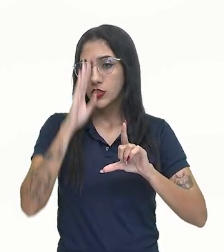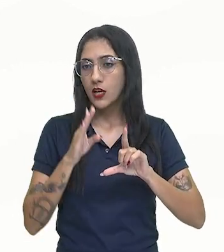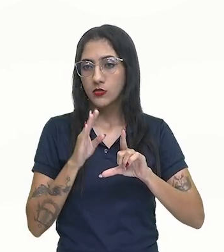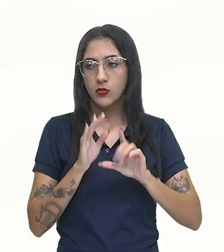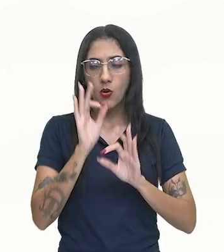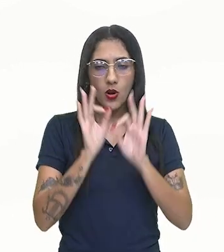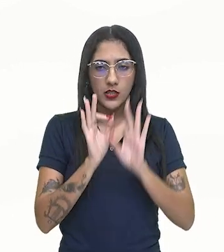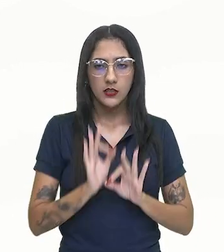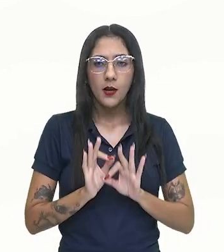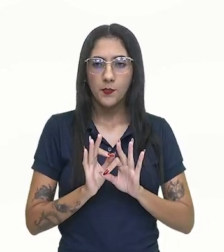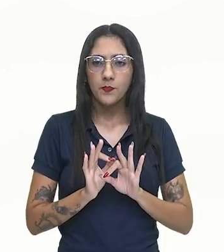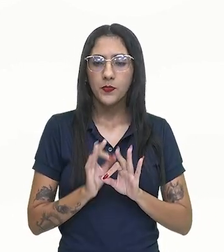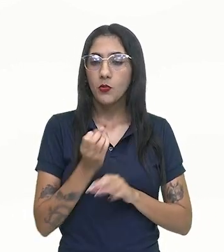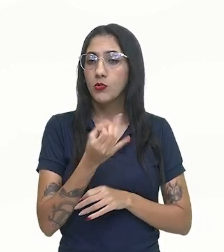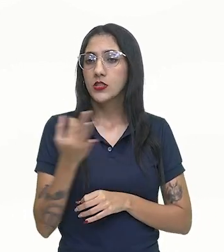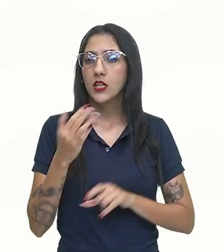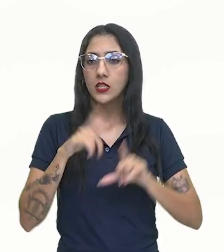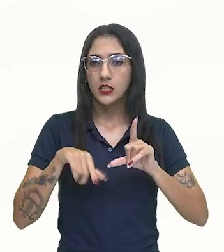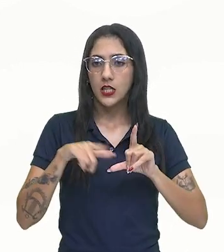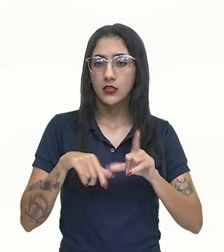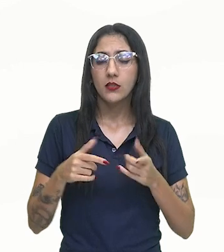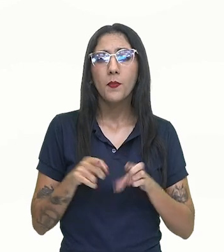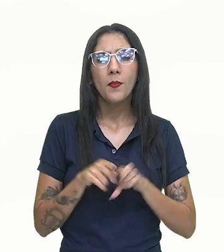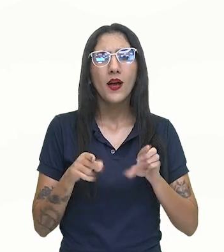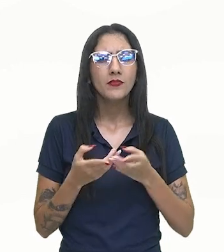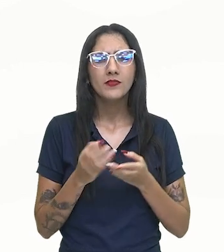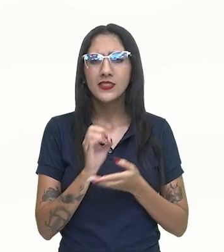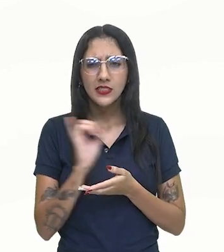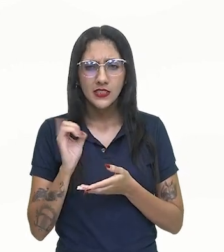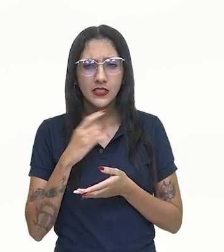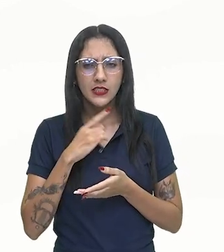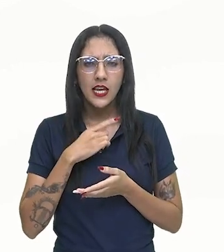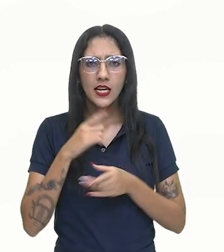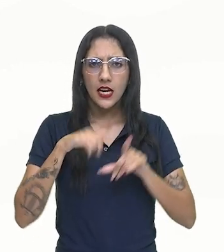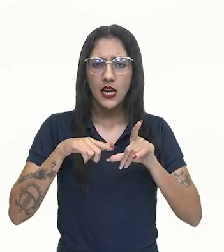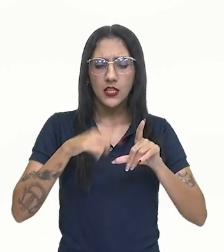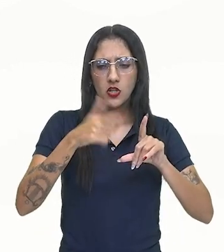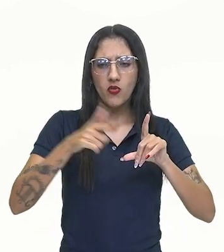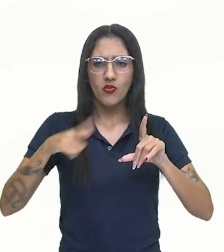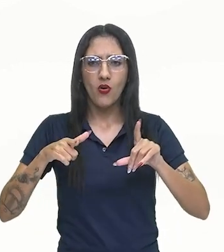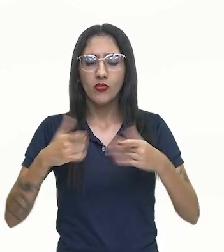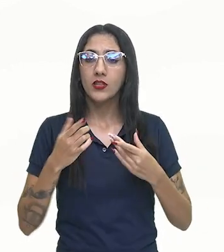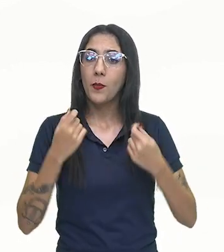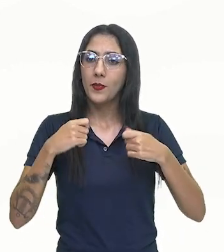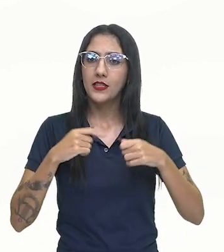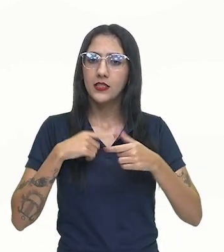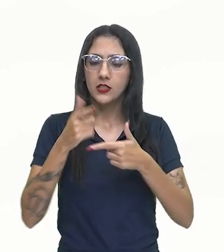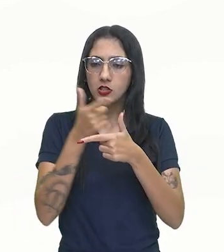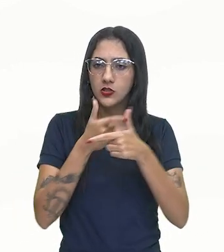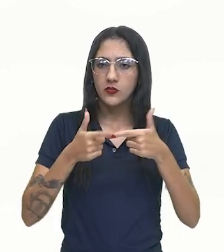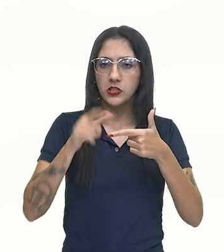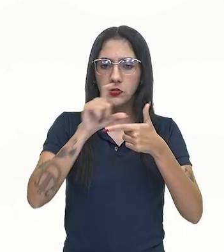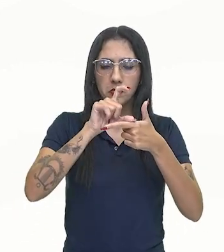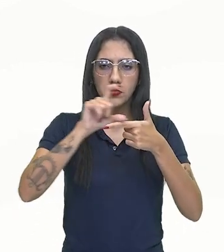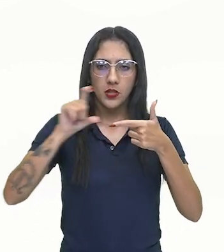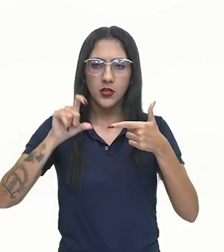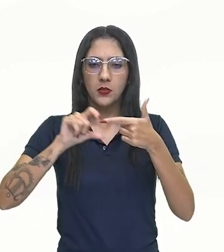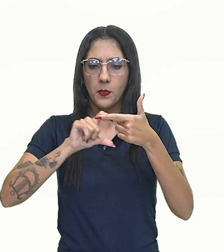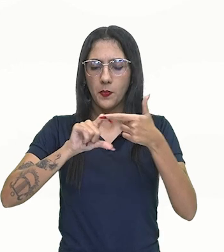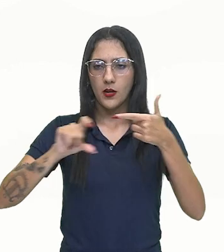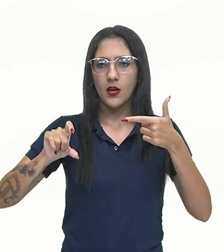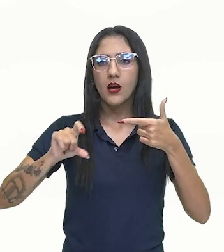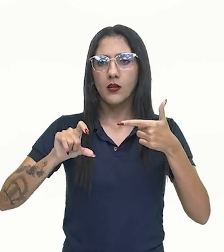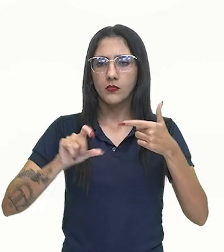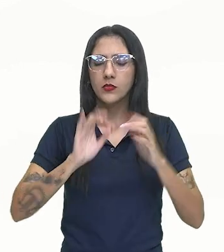letras. E se por acaso existir letras que se repetem, né, a gente vai então dividir pelo